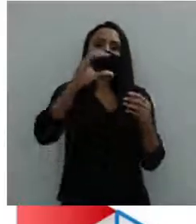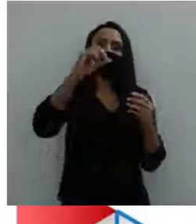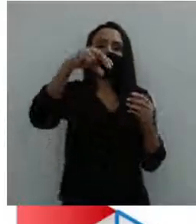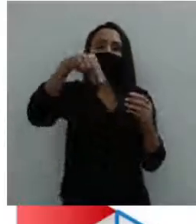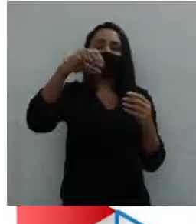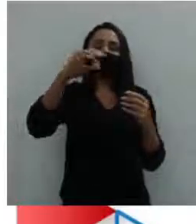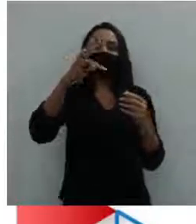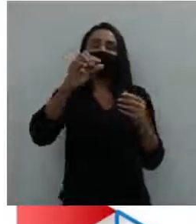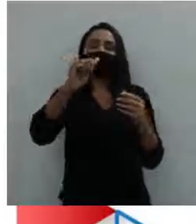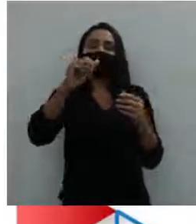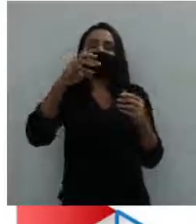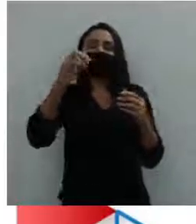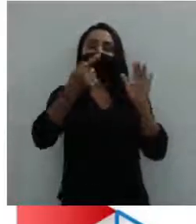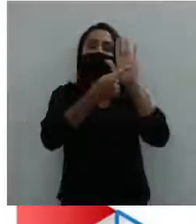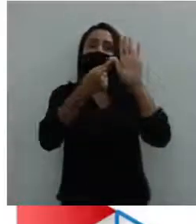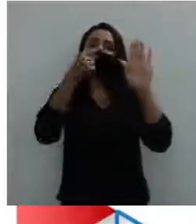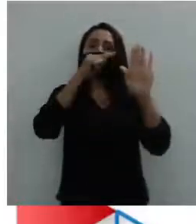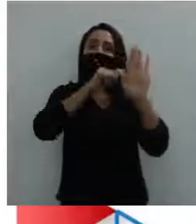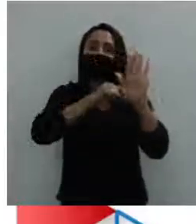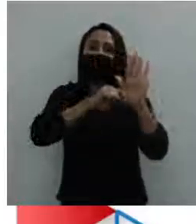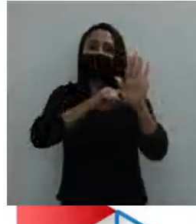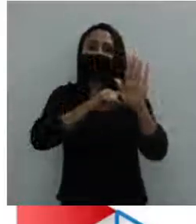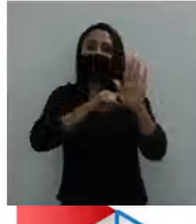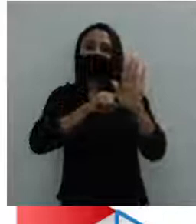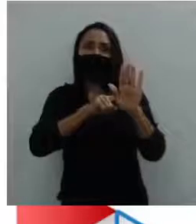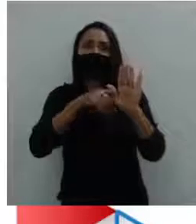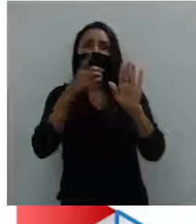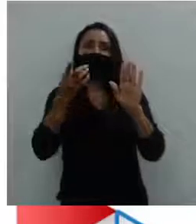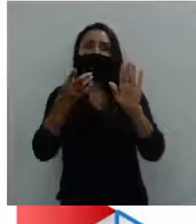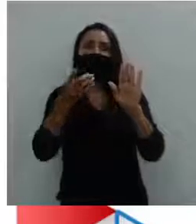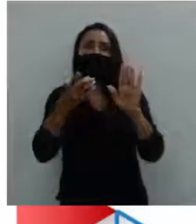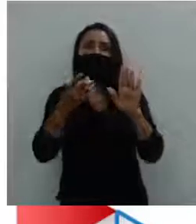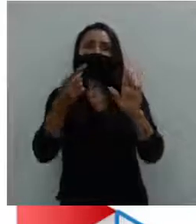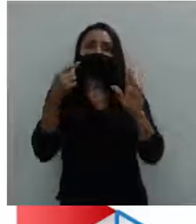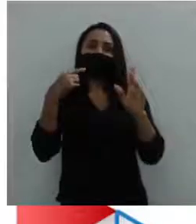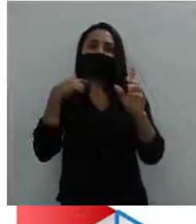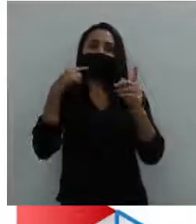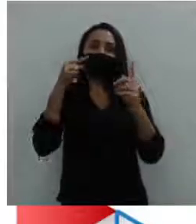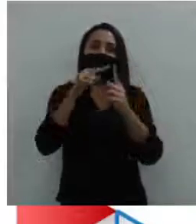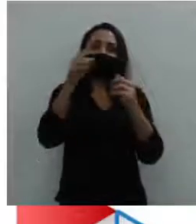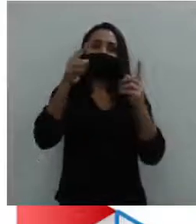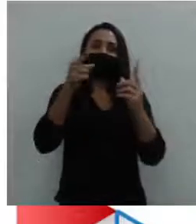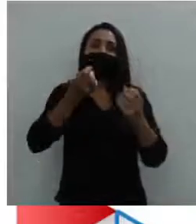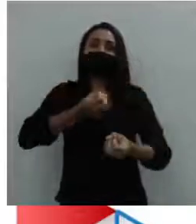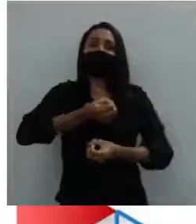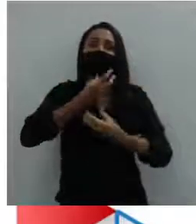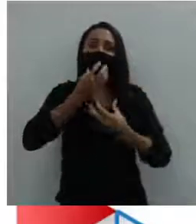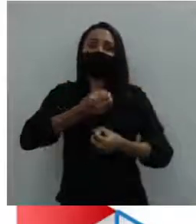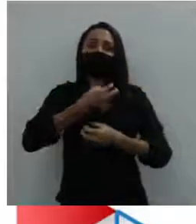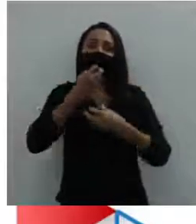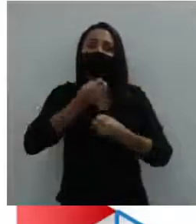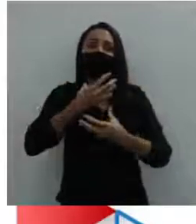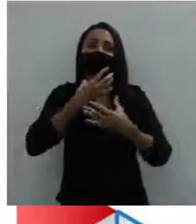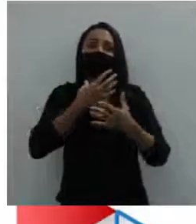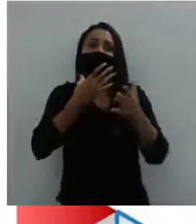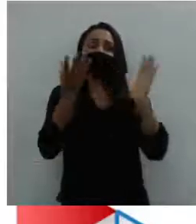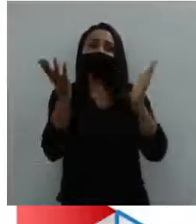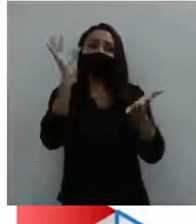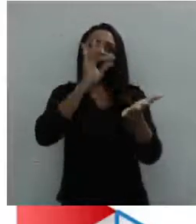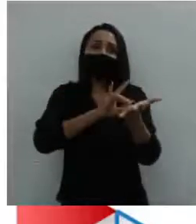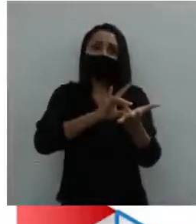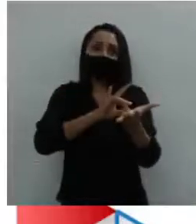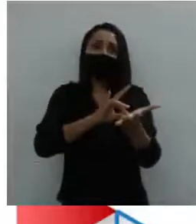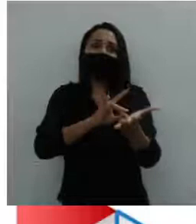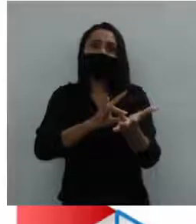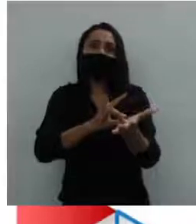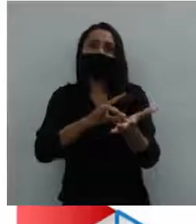ou metafórico é aquele que é destinado à expressão com a realidade demonstrada de